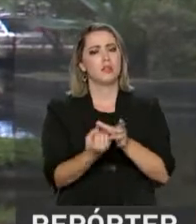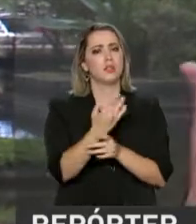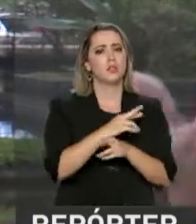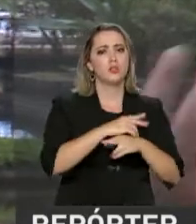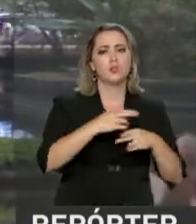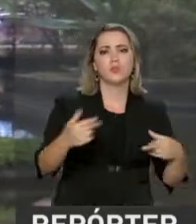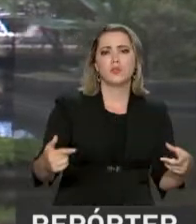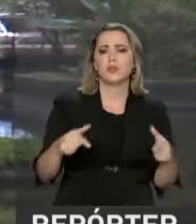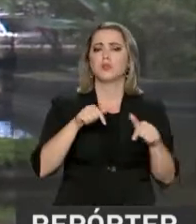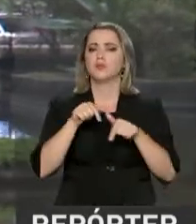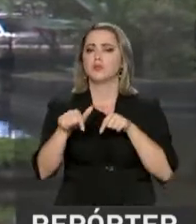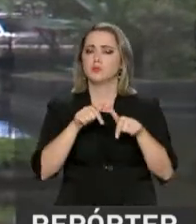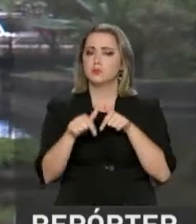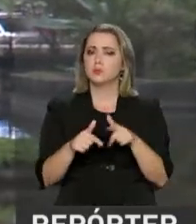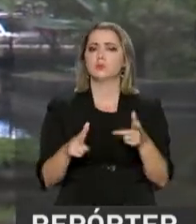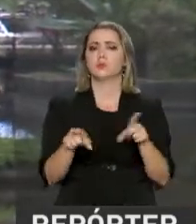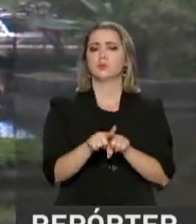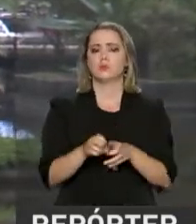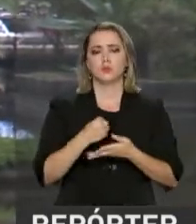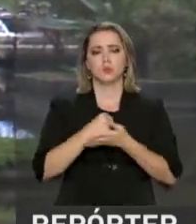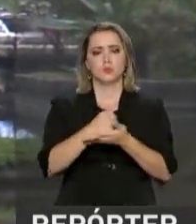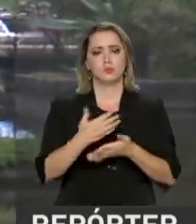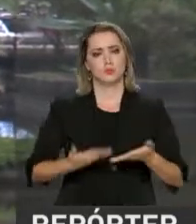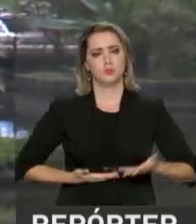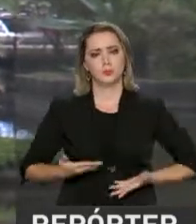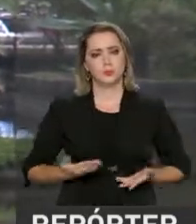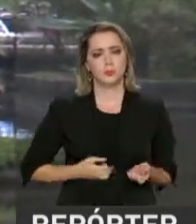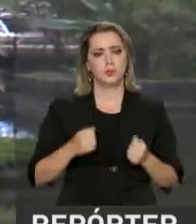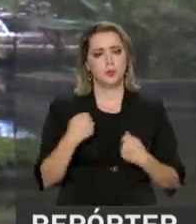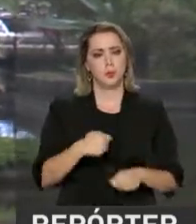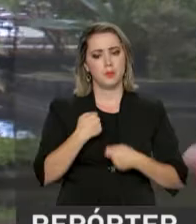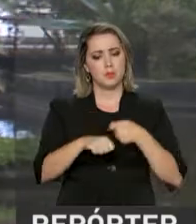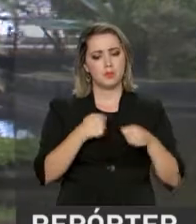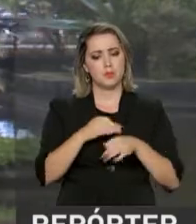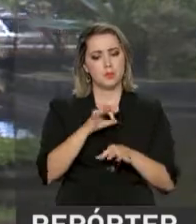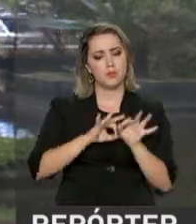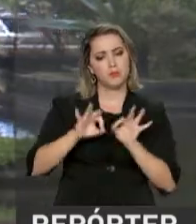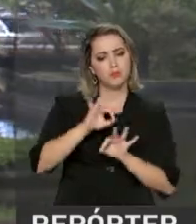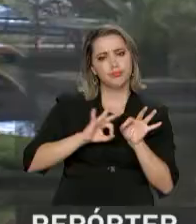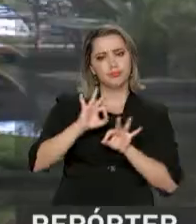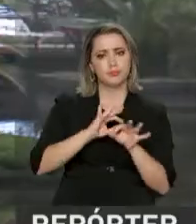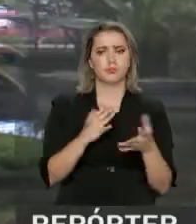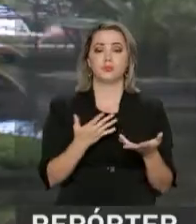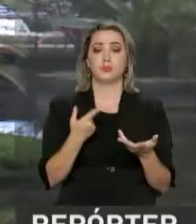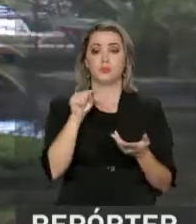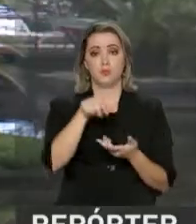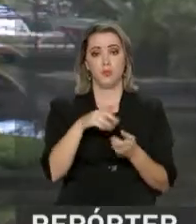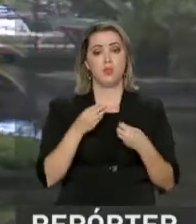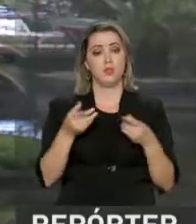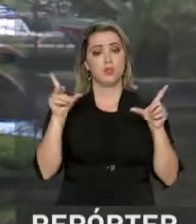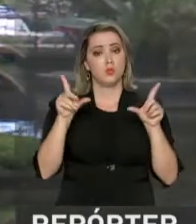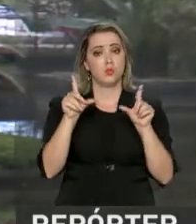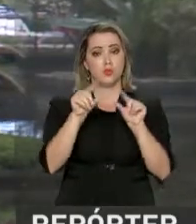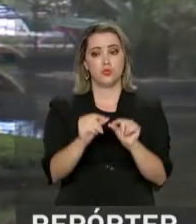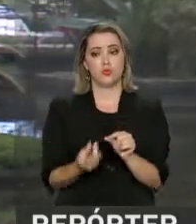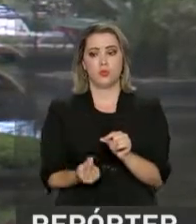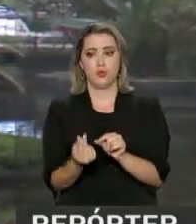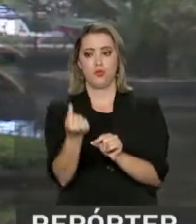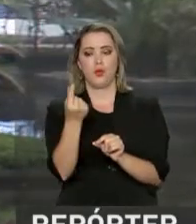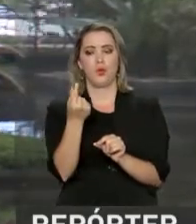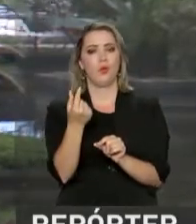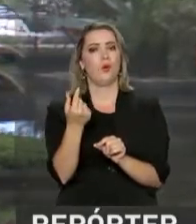fatos e de novas formas de prestação de serviços precisava passar por uma adequação de seu texto isso vai diminuir o custo brasil